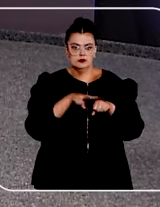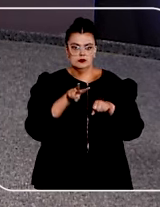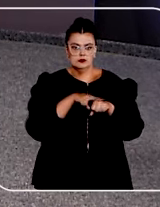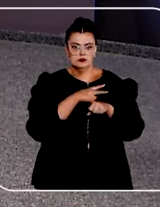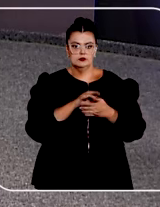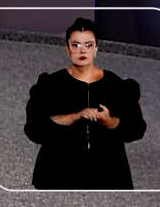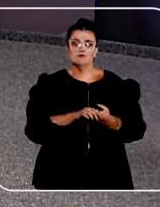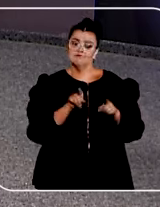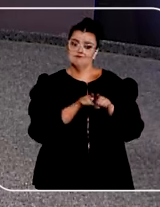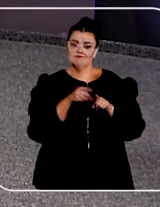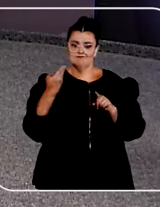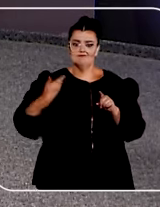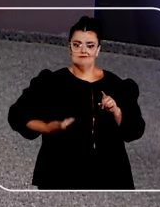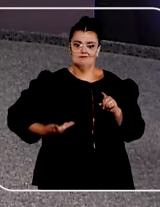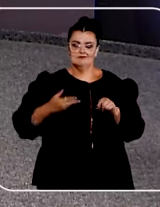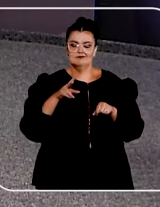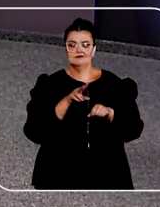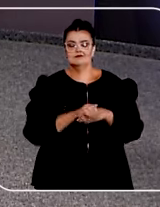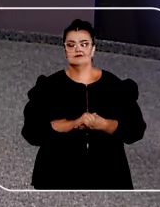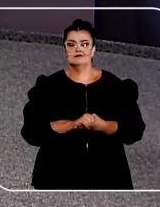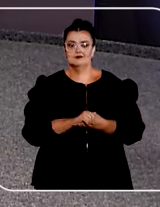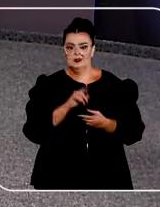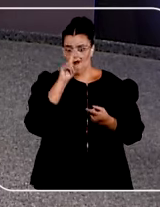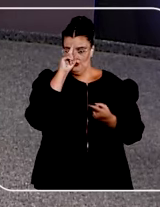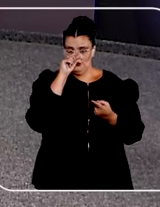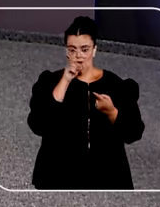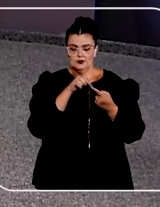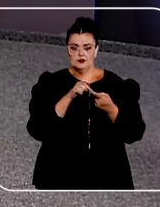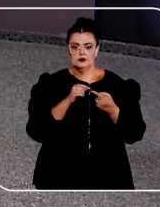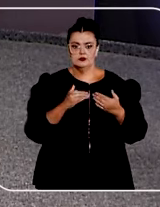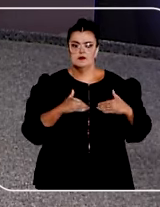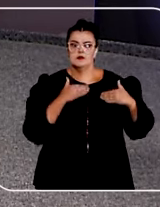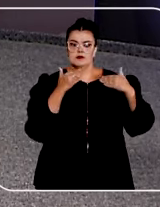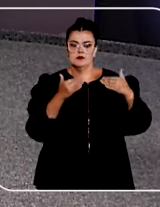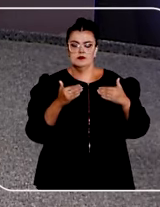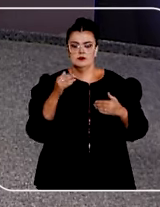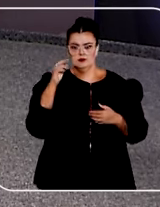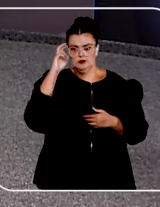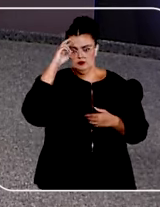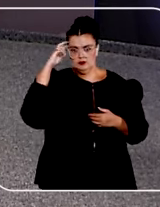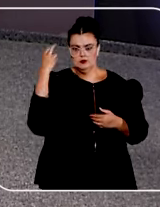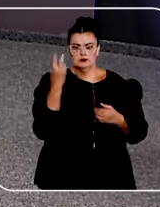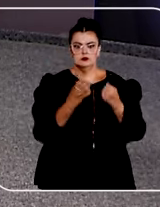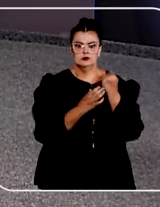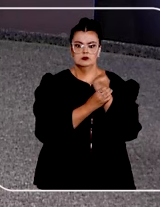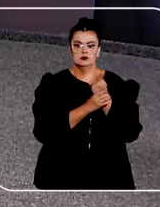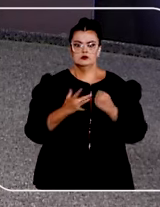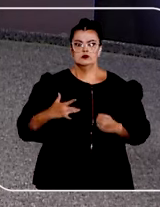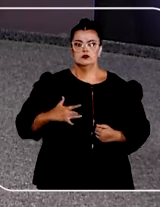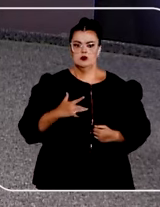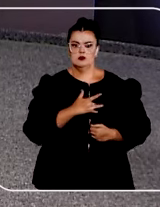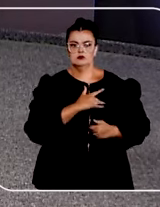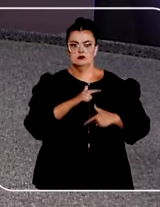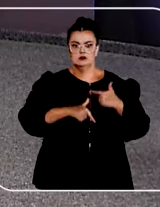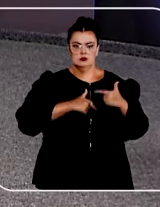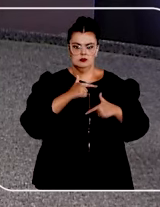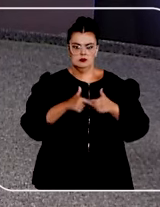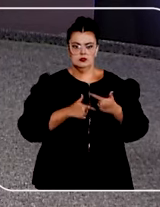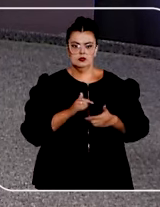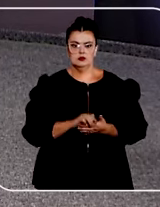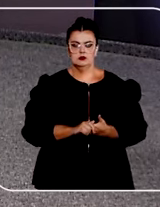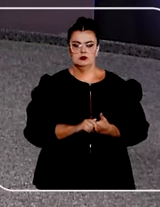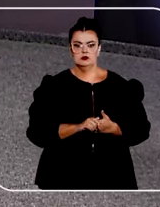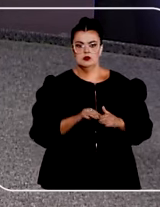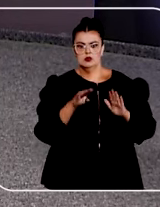coincidência eu também estou o objetivo é promover a cultura da segurança e da saúde no trabalho